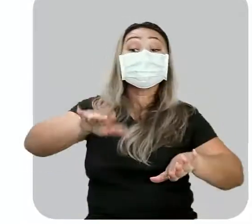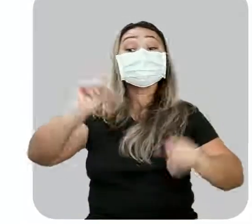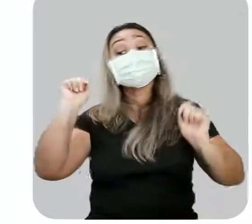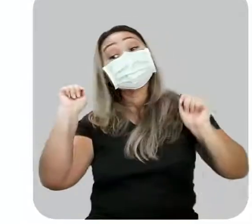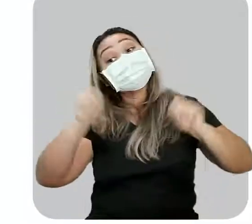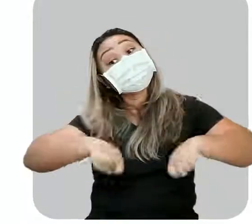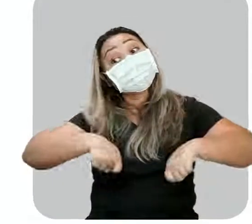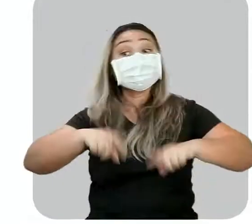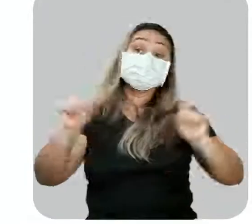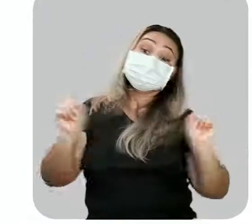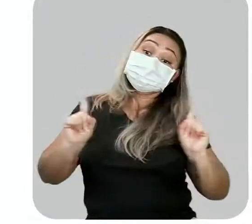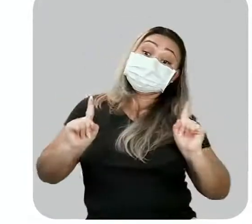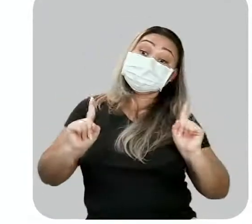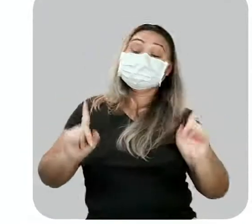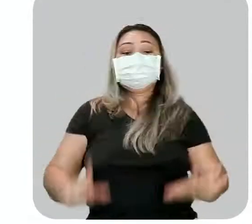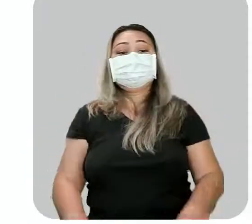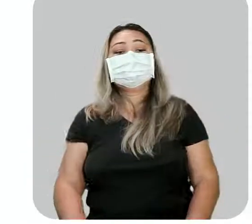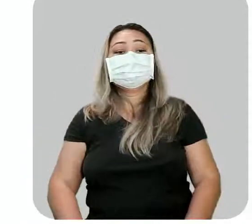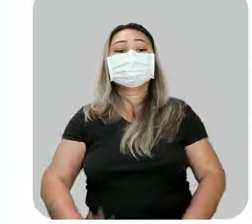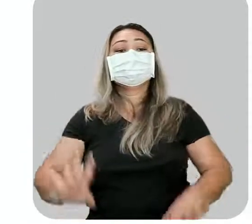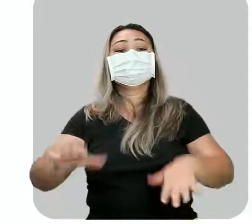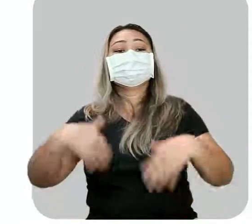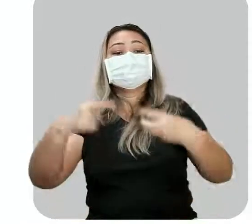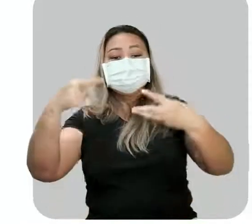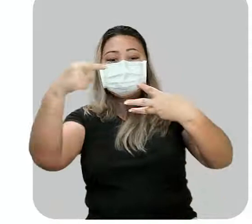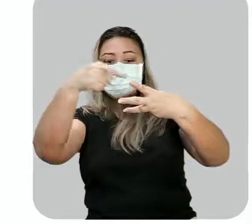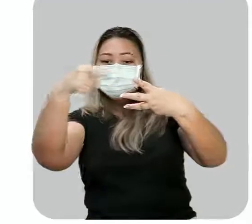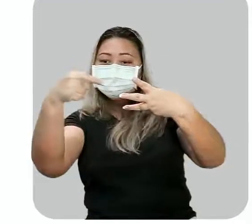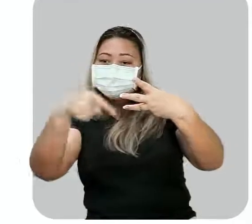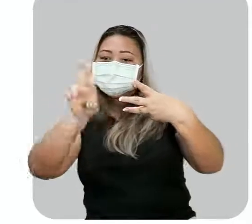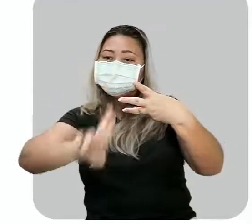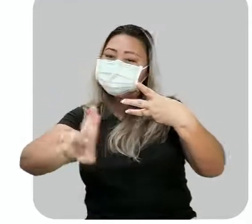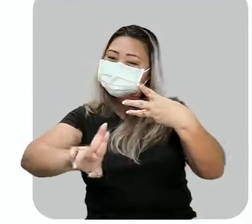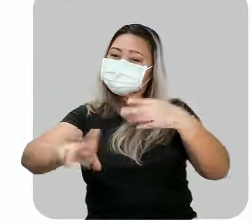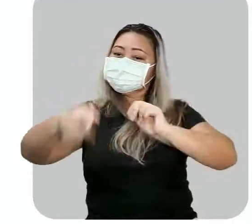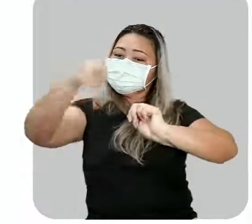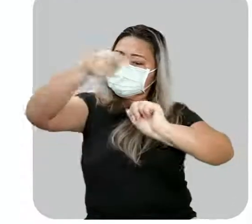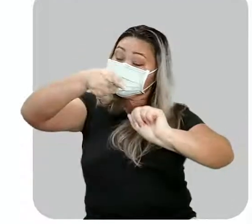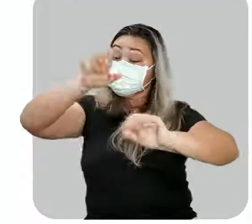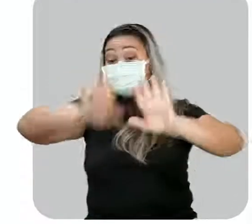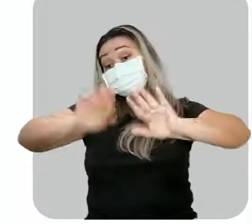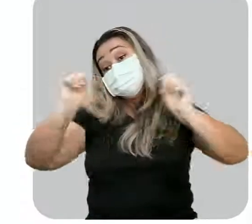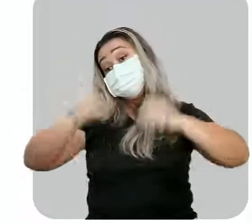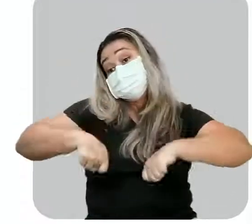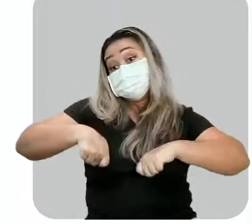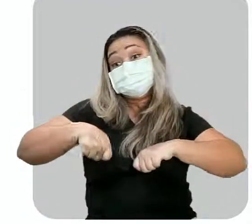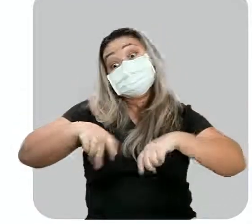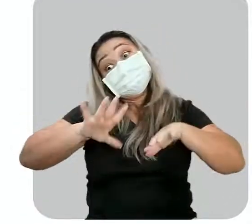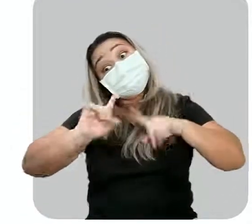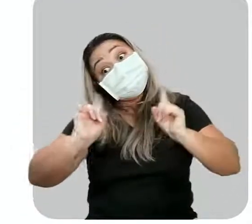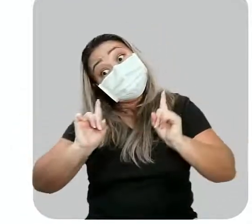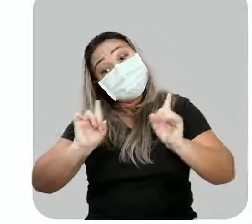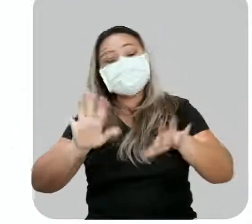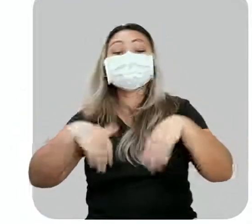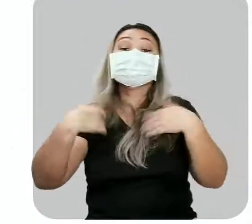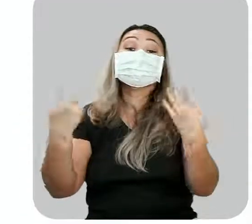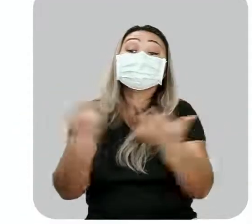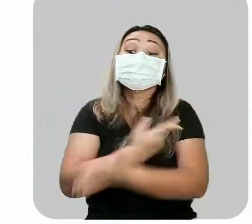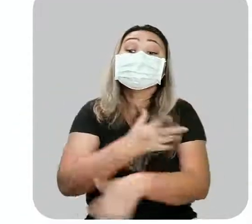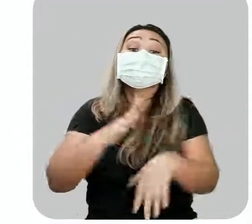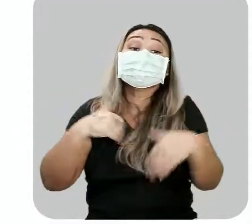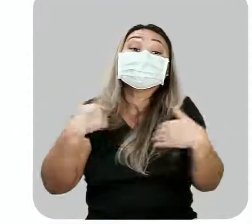Casos facultativos, né? Há 3 casos que o uso da crase é facultativo. Quando que